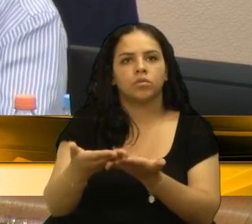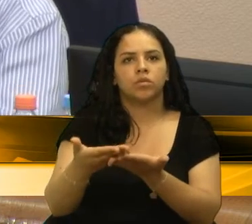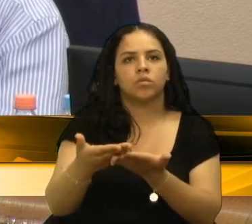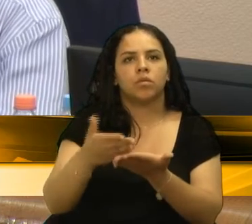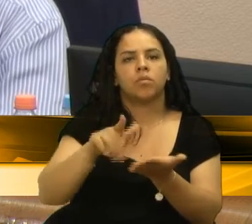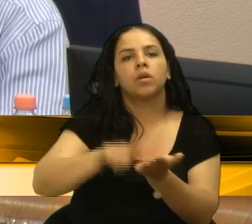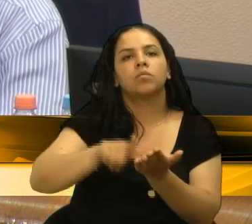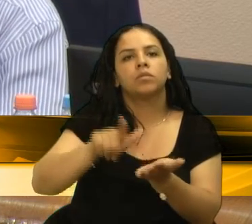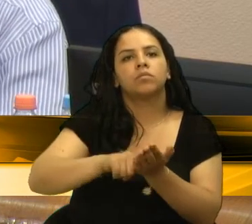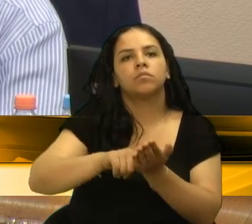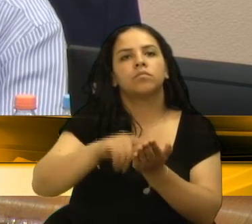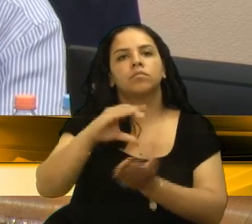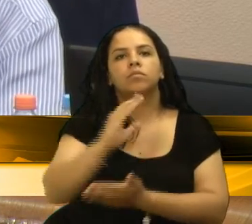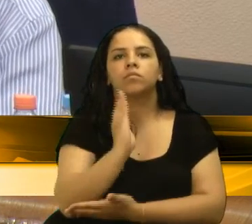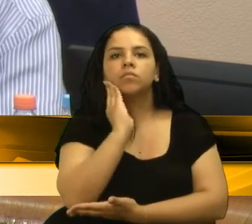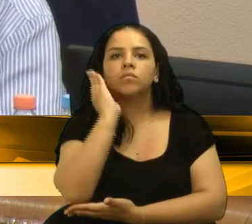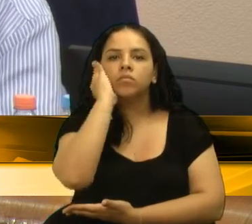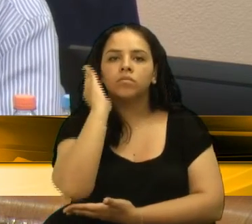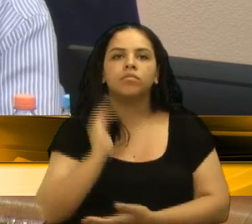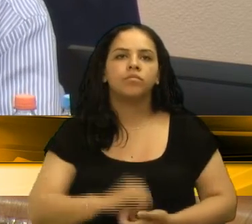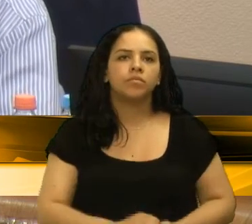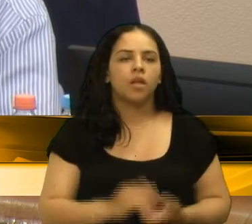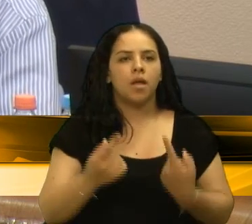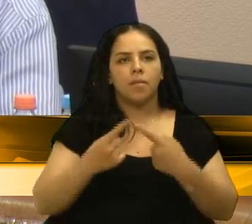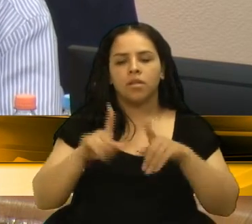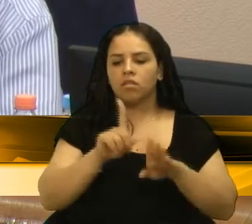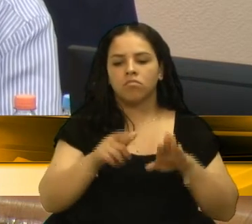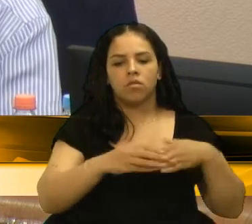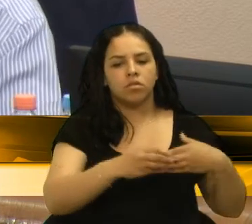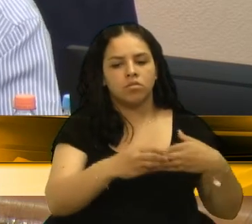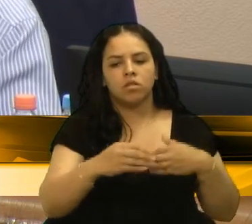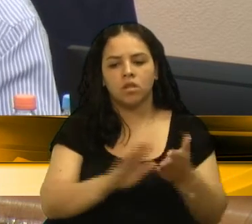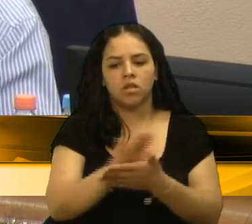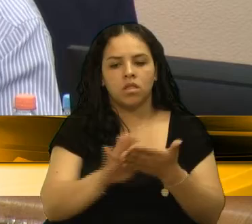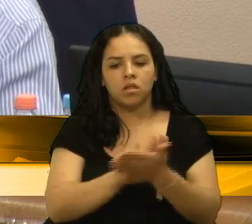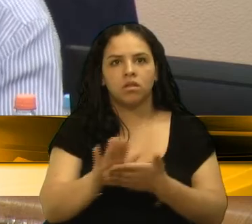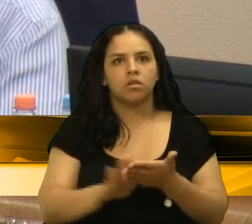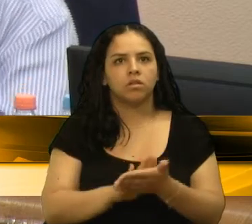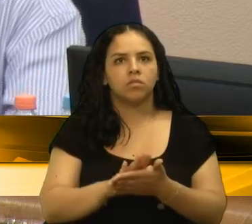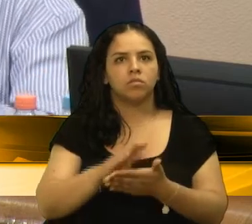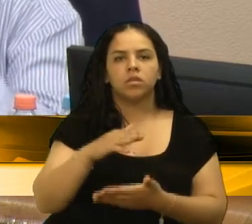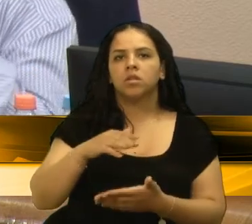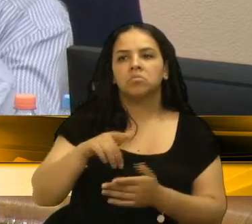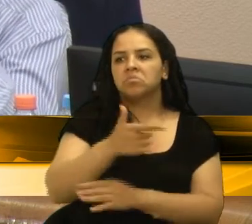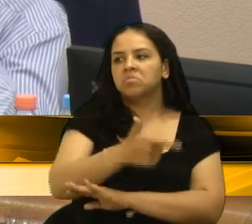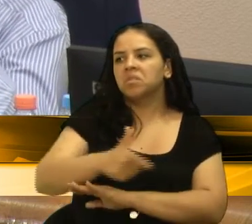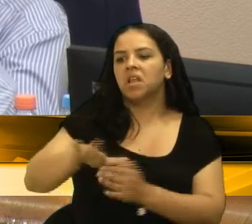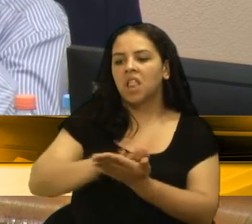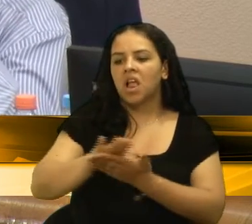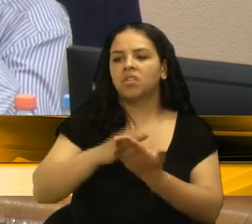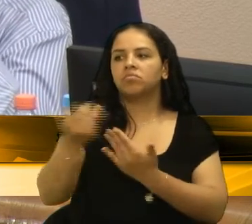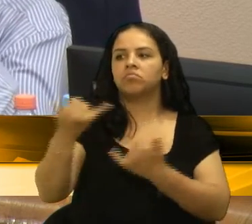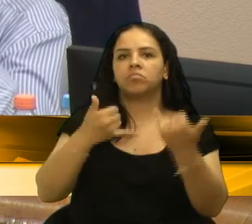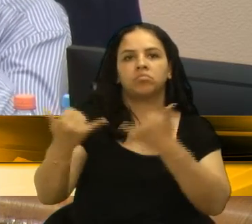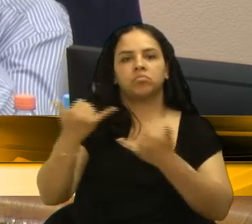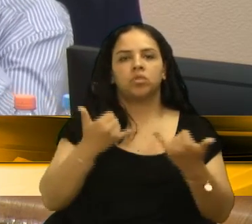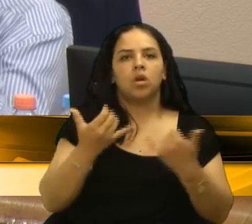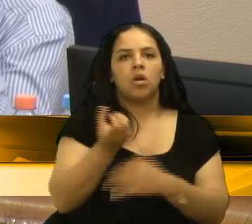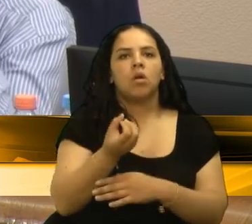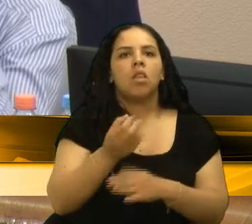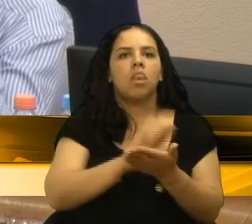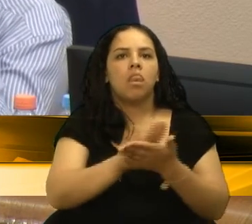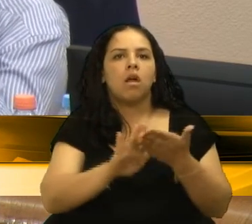Doutora Cássia, mas não encaminhou nenhum óbice, senhora Mirângela, não houve nenhuma manifestação, não houve